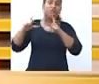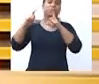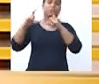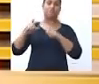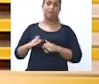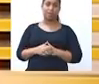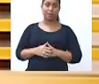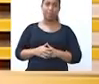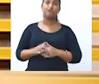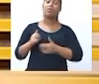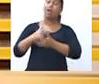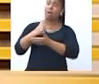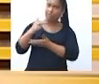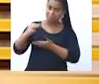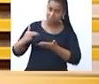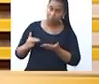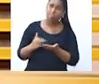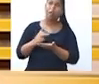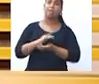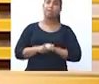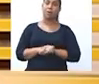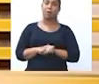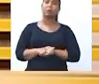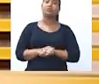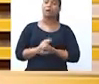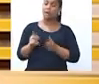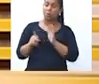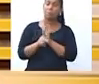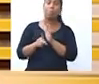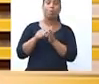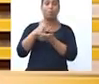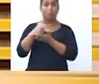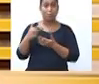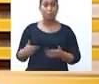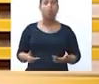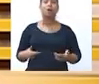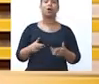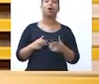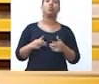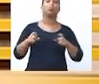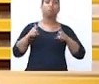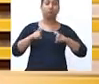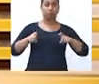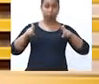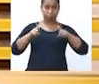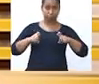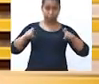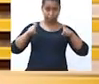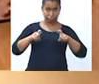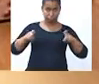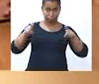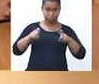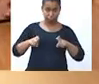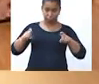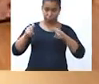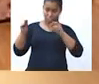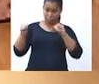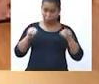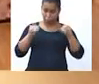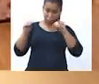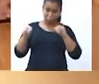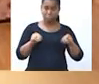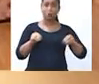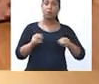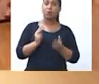Então, vira uma imagem. Sim, né? Sim. Então, a imagem digital. Então, o nosso trabalho era o processamento dessas imagens. E cada vez